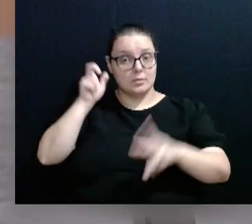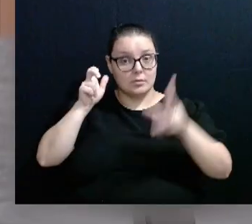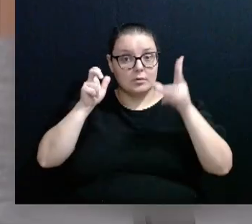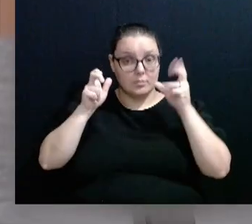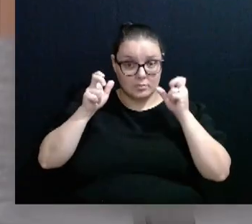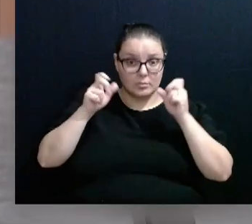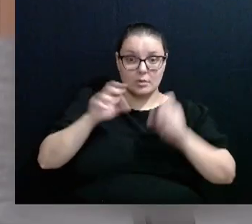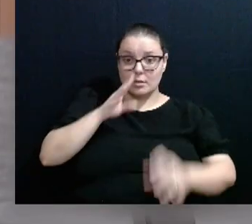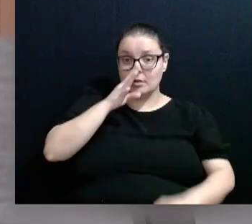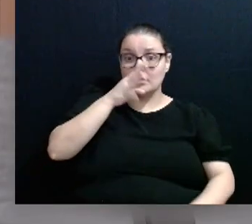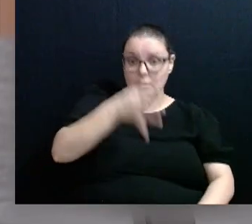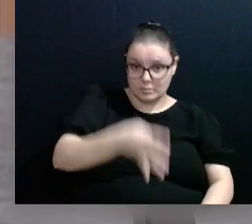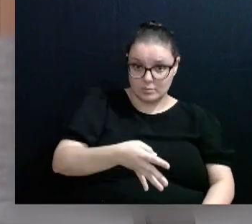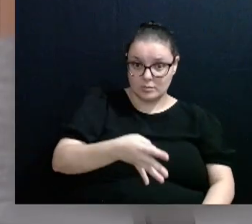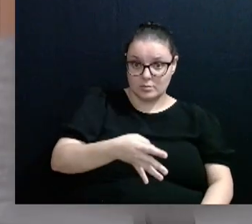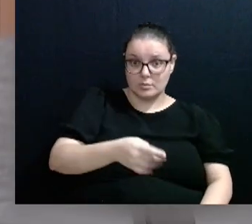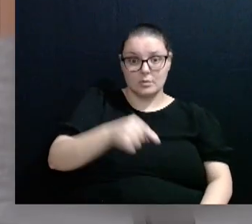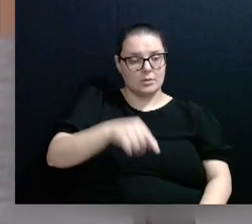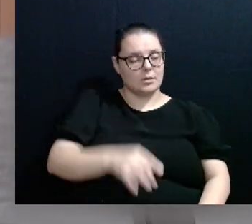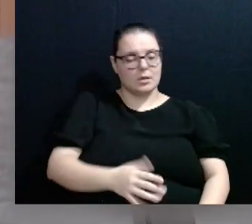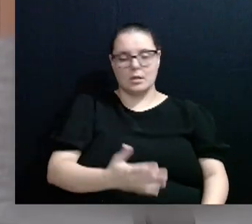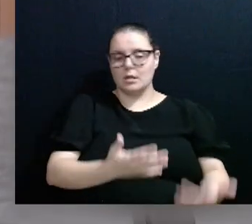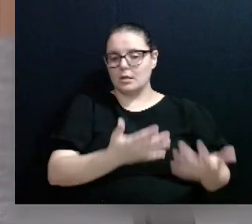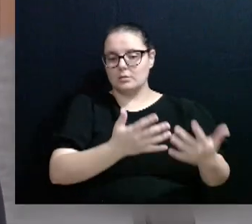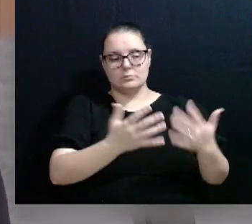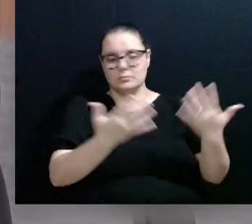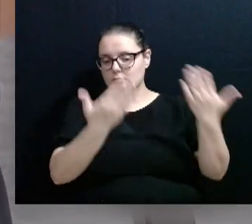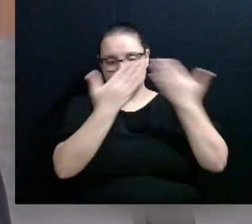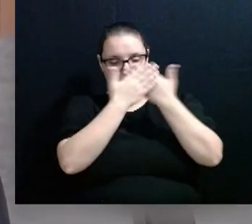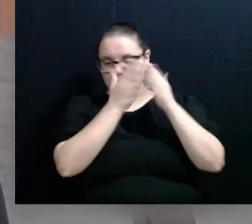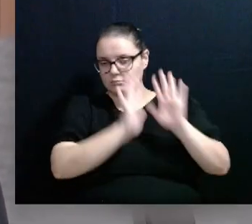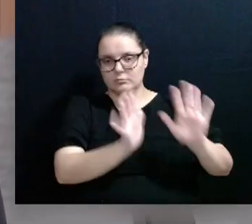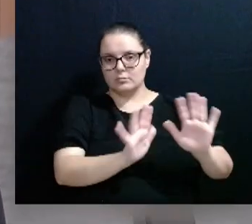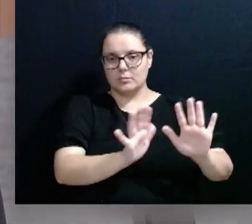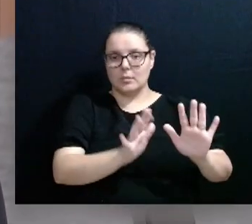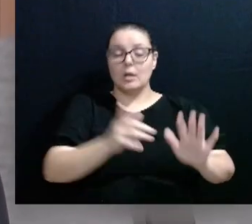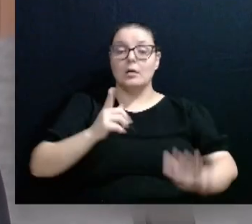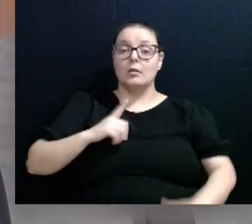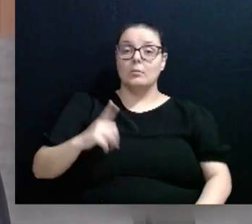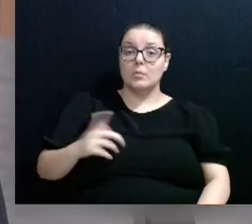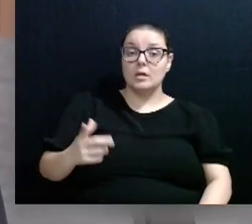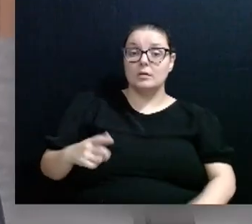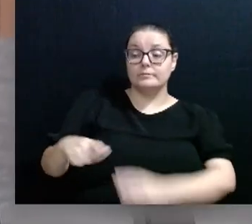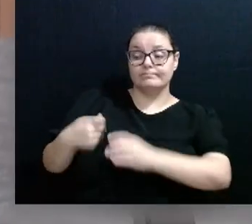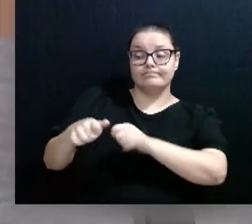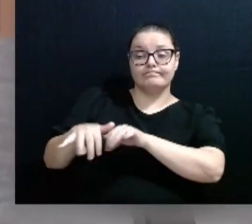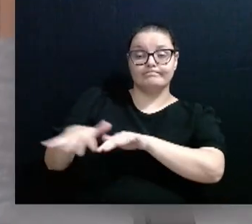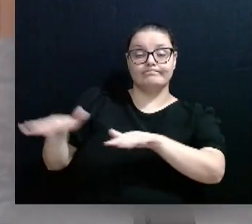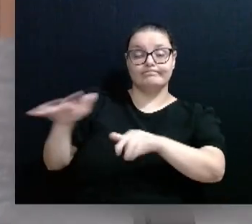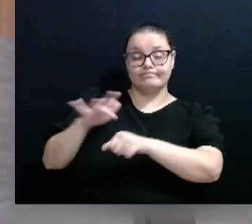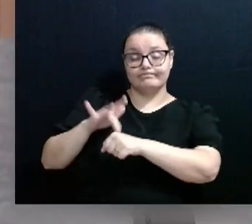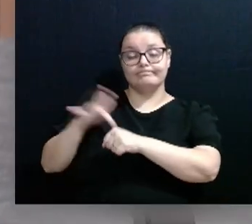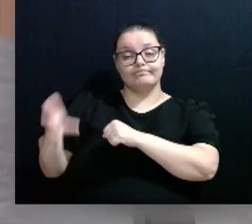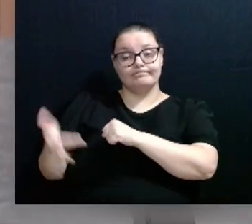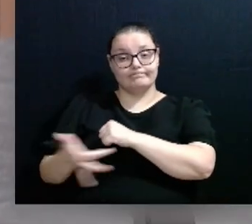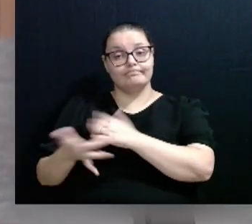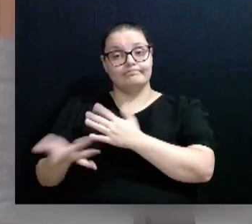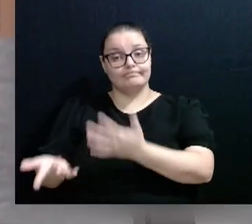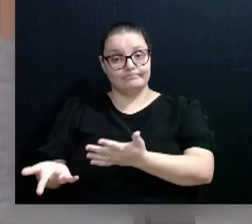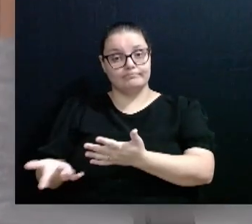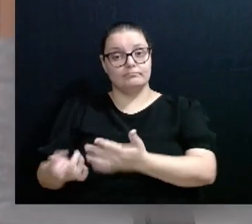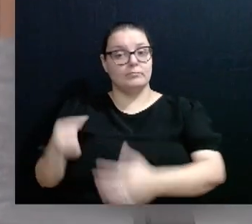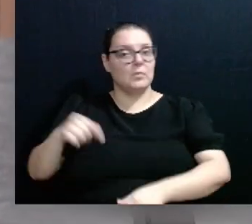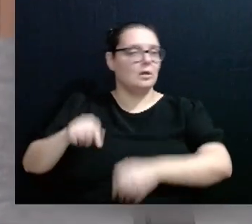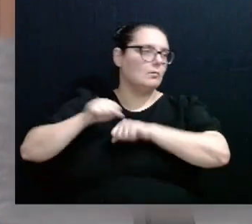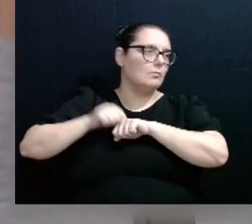qual ela negou toda a acusação, mas teve uma questão dos vídeos que circularam nas redes sociais. Isso deu uma repercussão muito